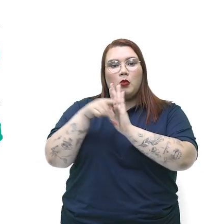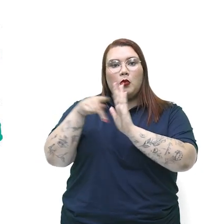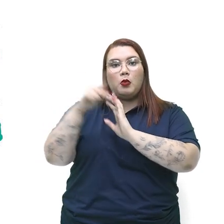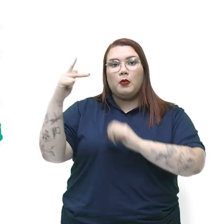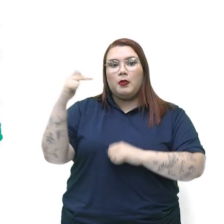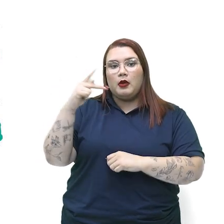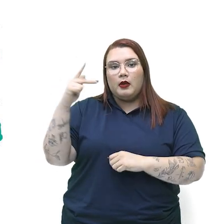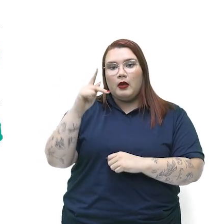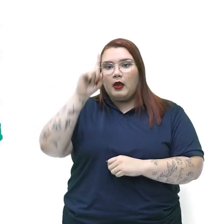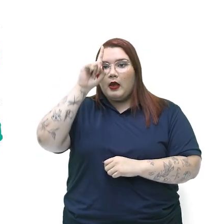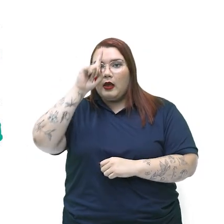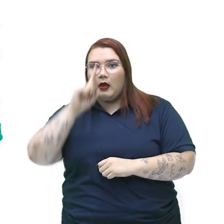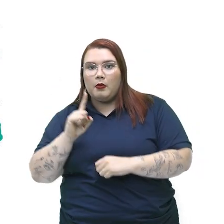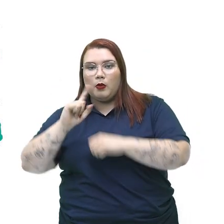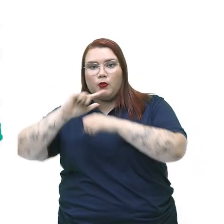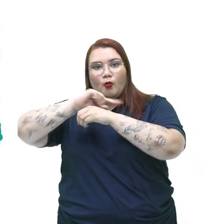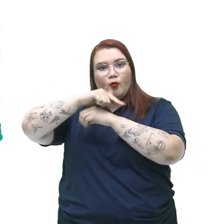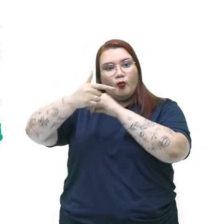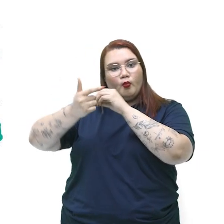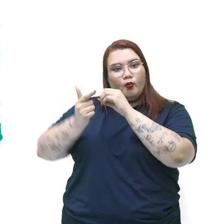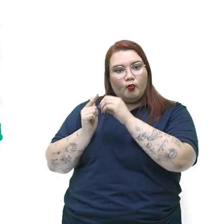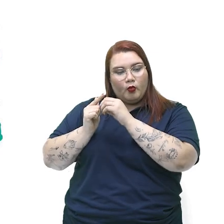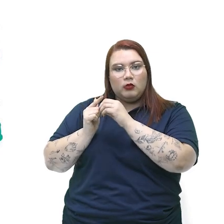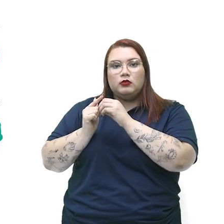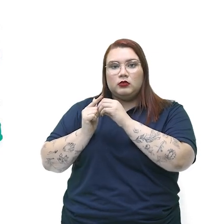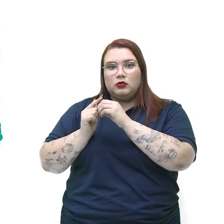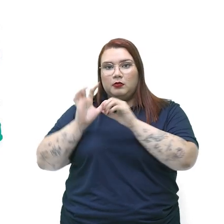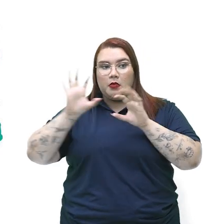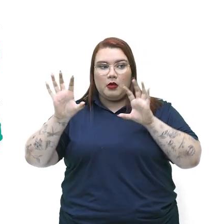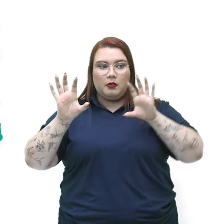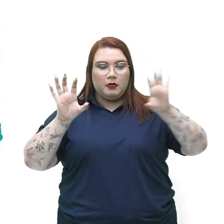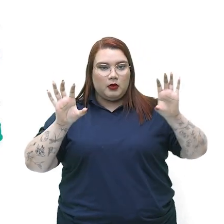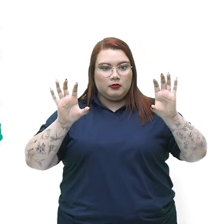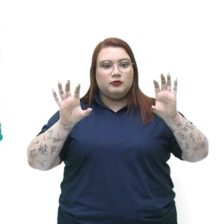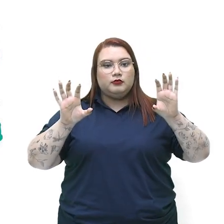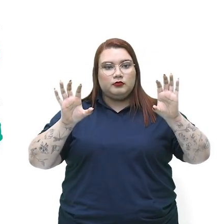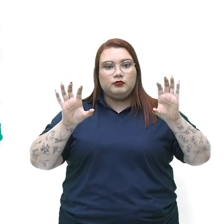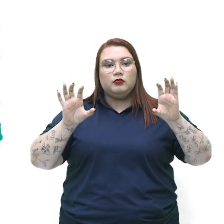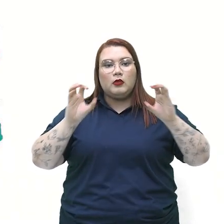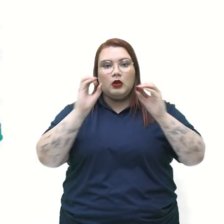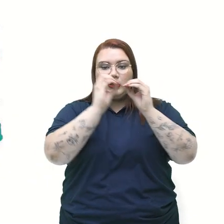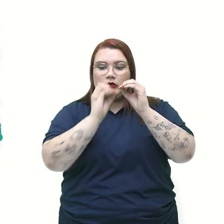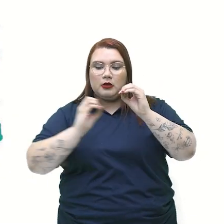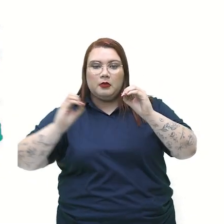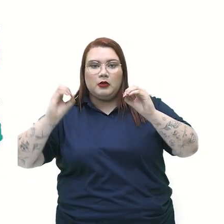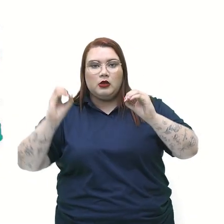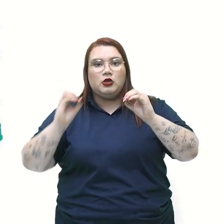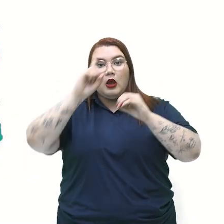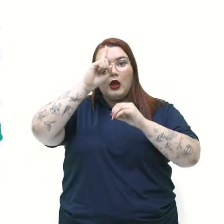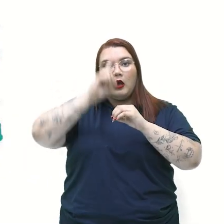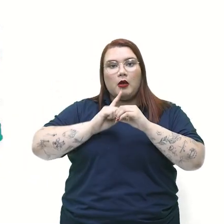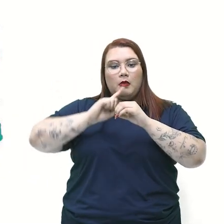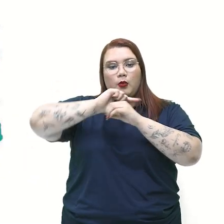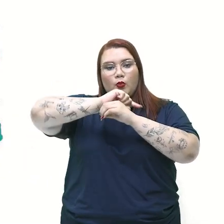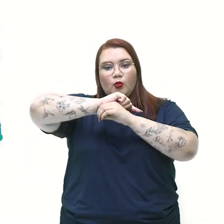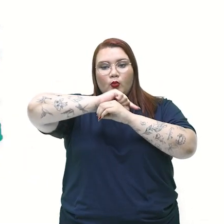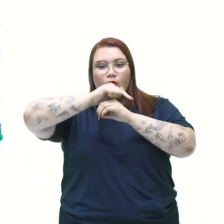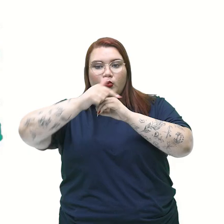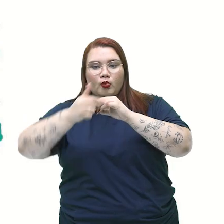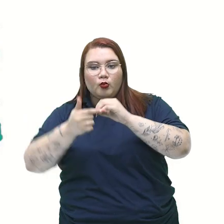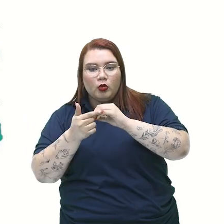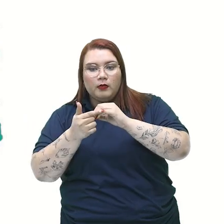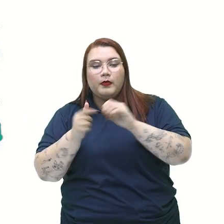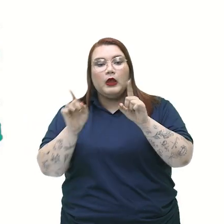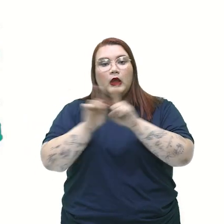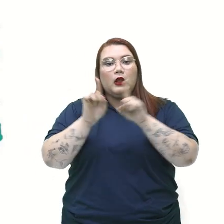no parental. Amarela e lisa, né, são duas características, ó, sementes que são amarelas